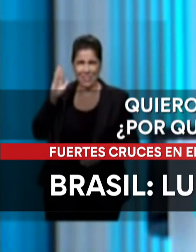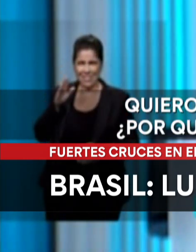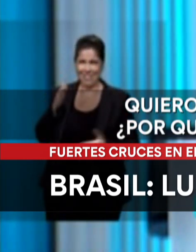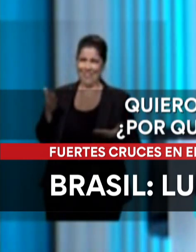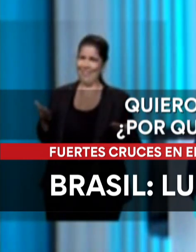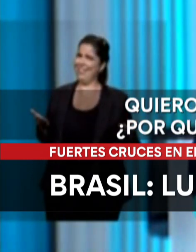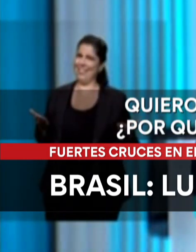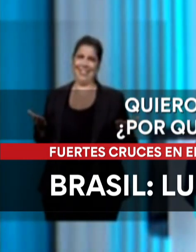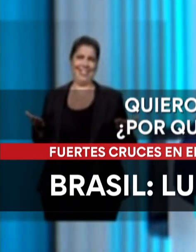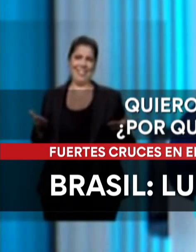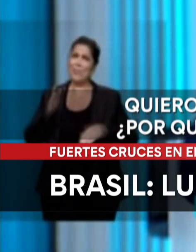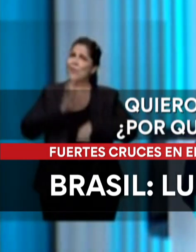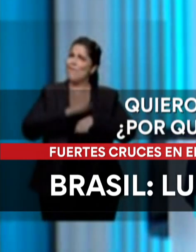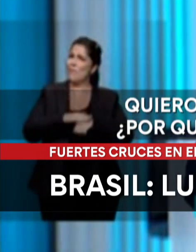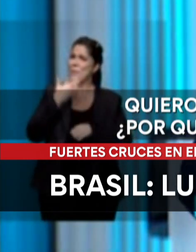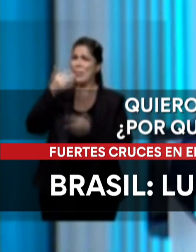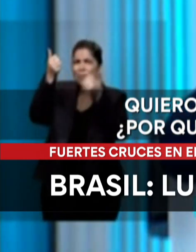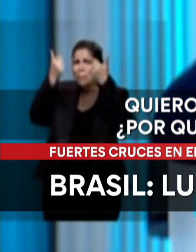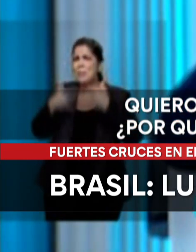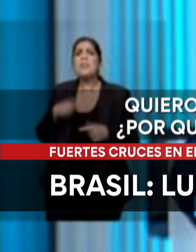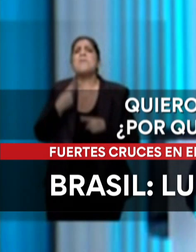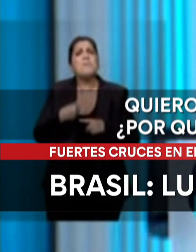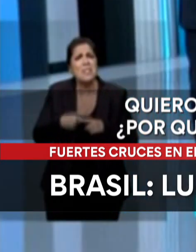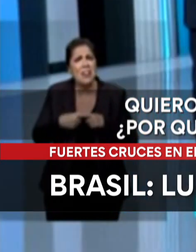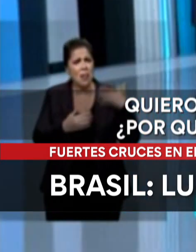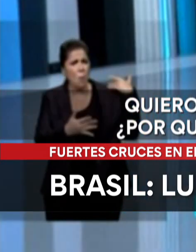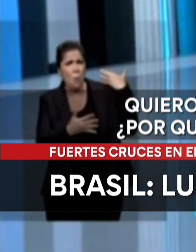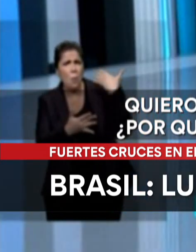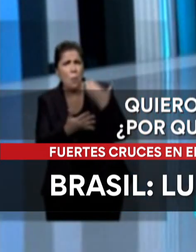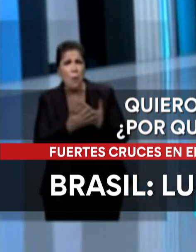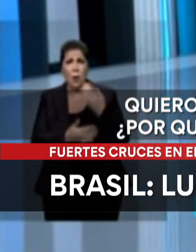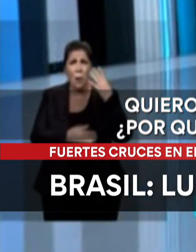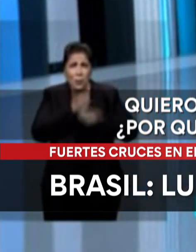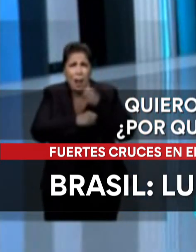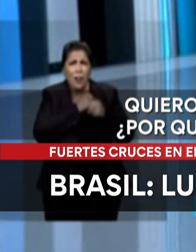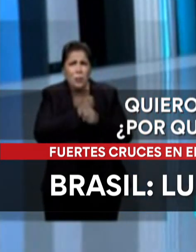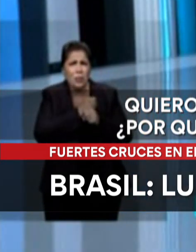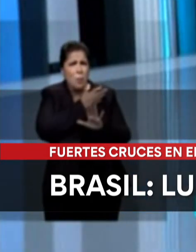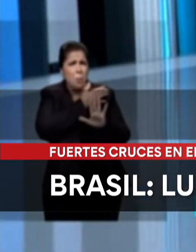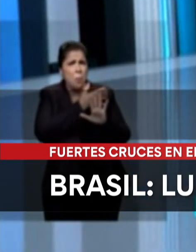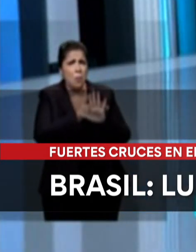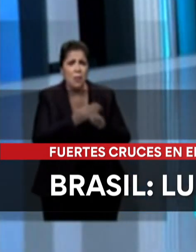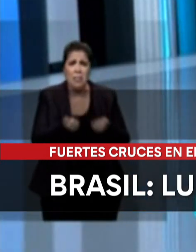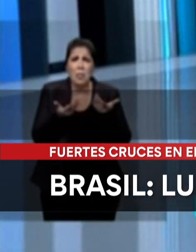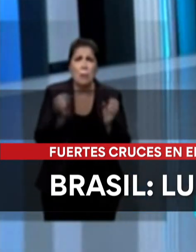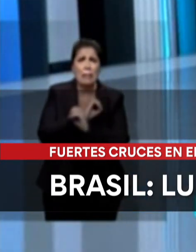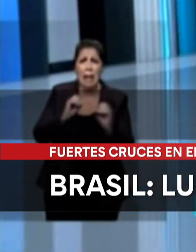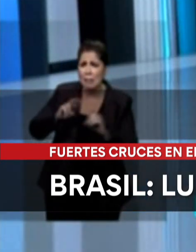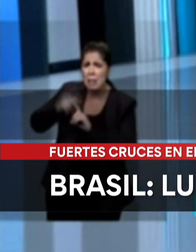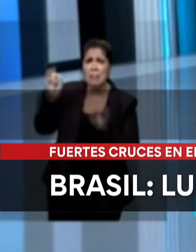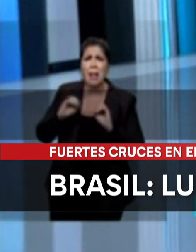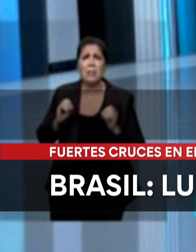o candidato diga claramente por que durante 4 anos o senhor não aumentou o salário